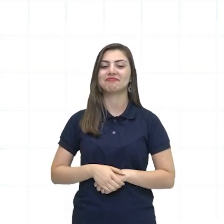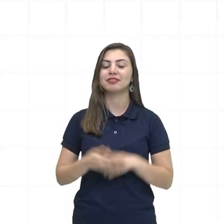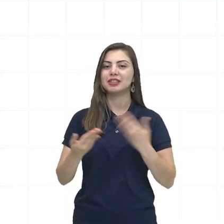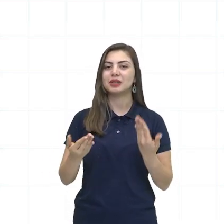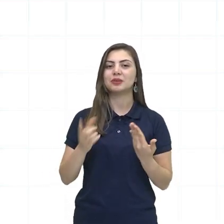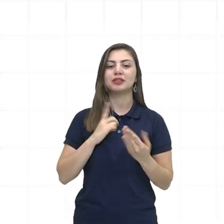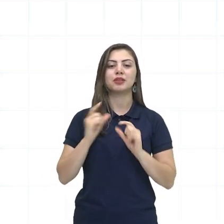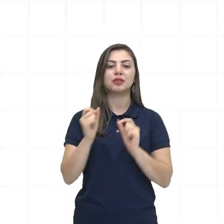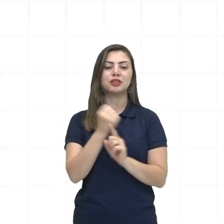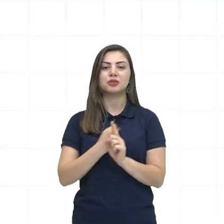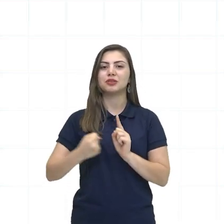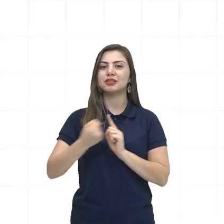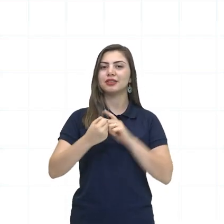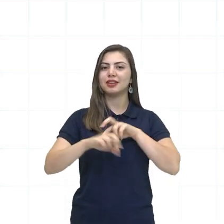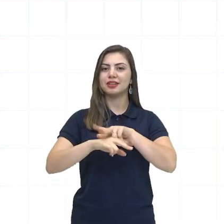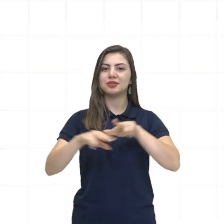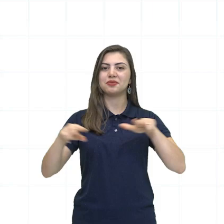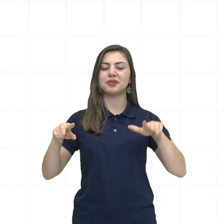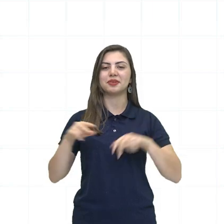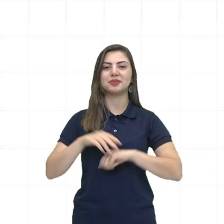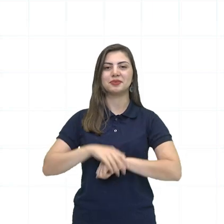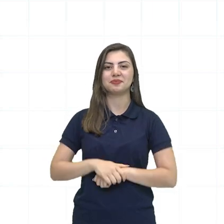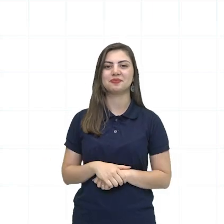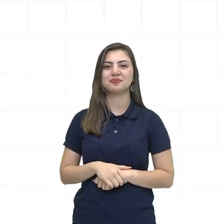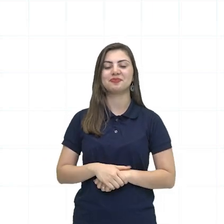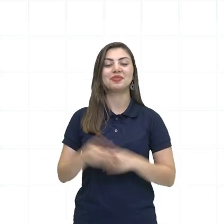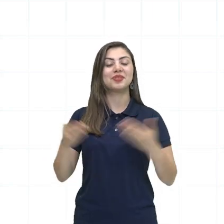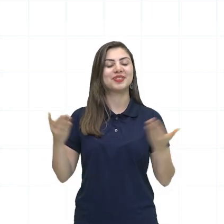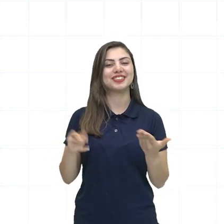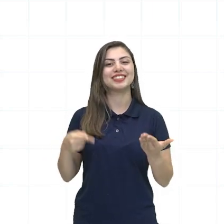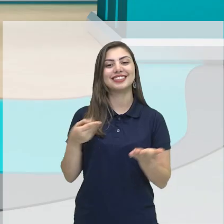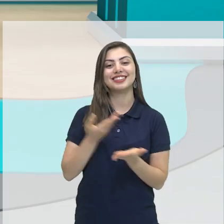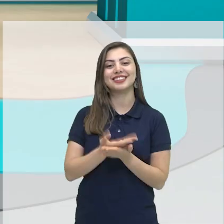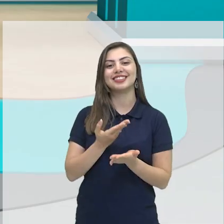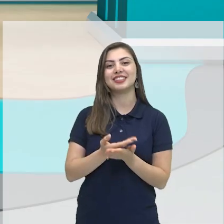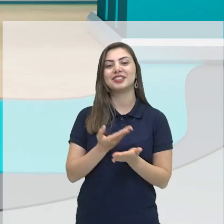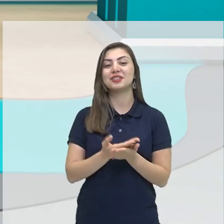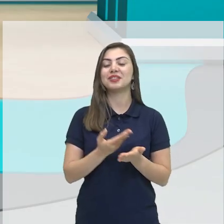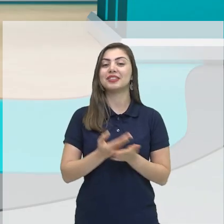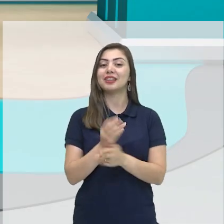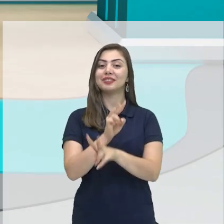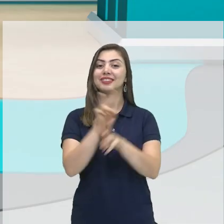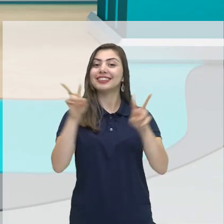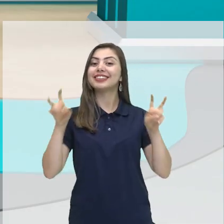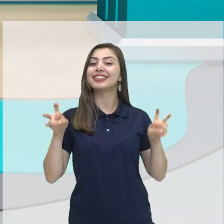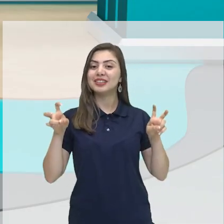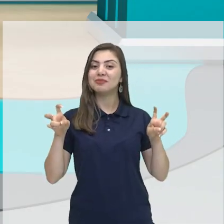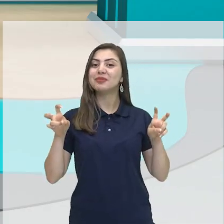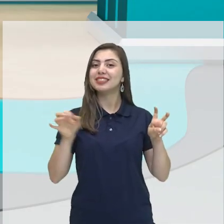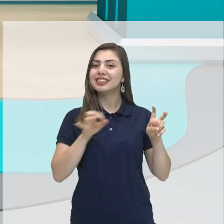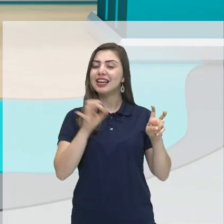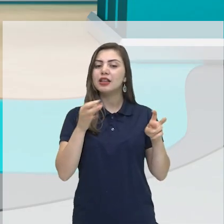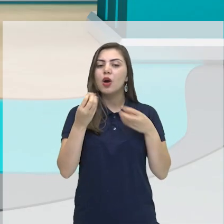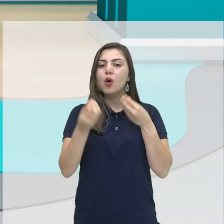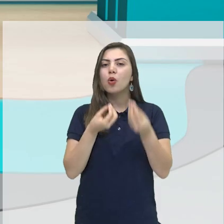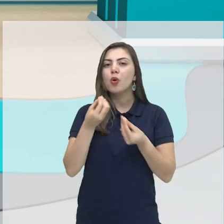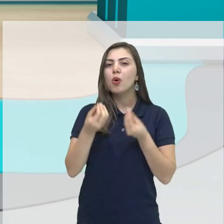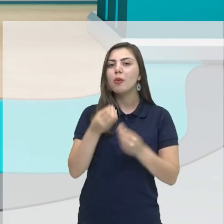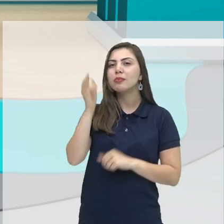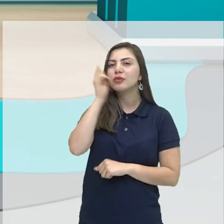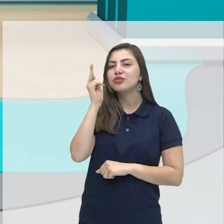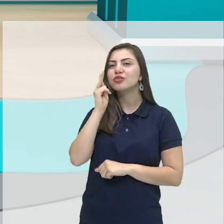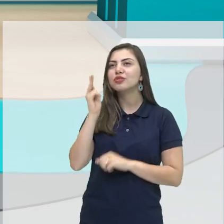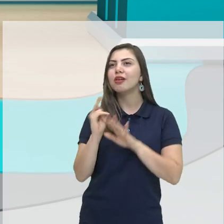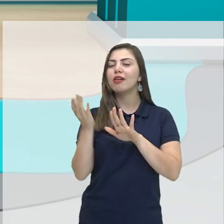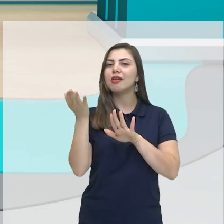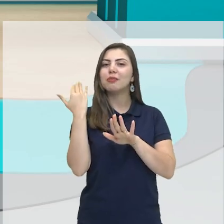contemporânea, no contexto das diversas sociedades. Então, nesta aula, nós vamos conversar um pouco sobre uma viagem, uma